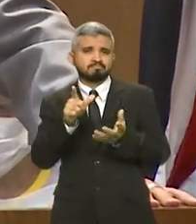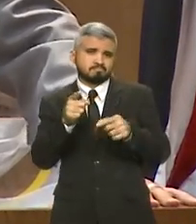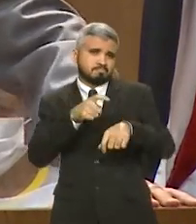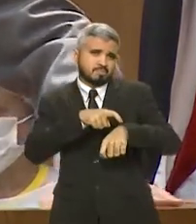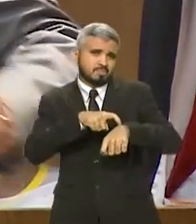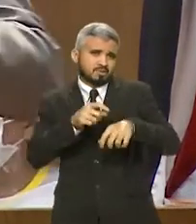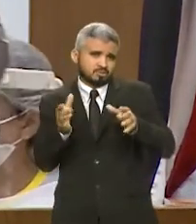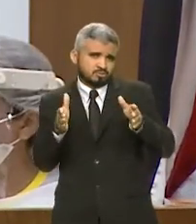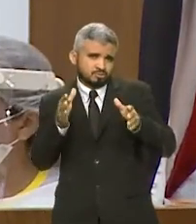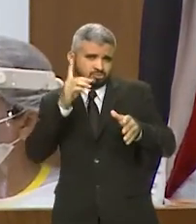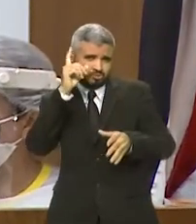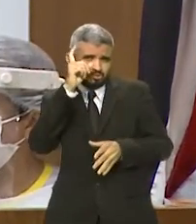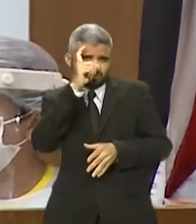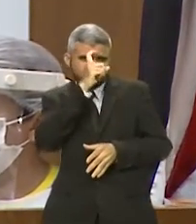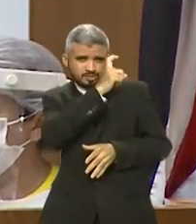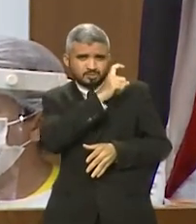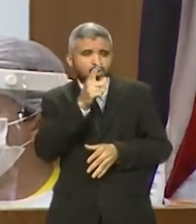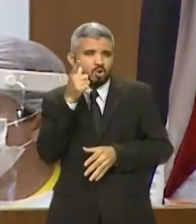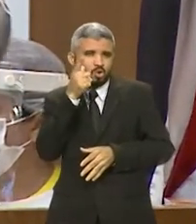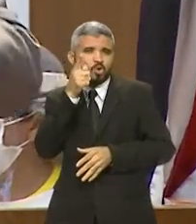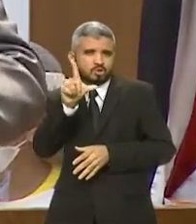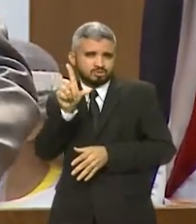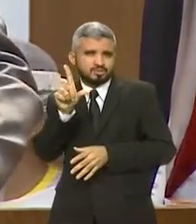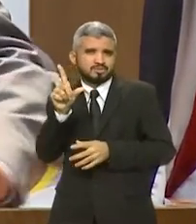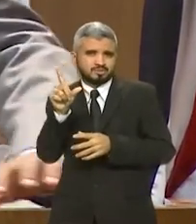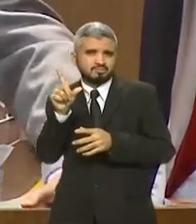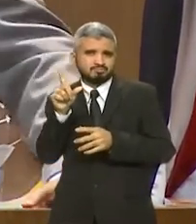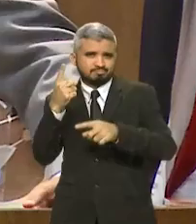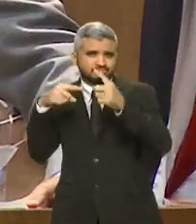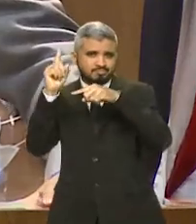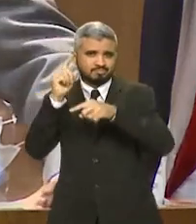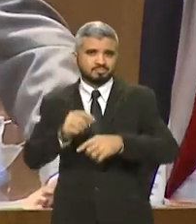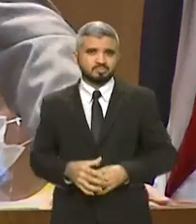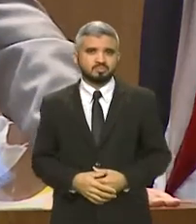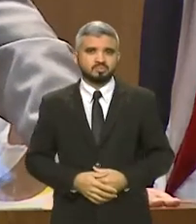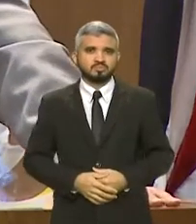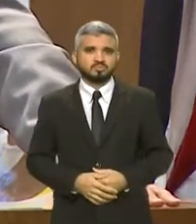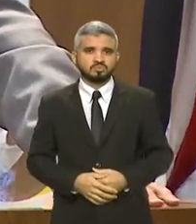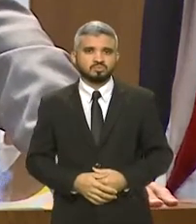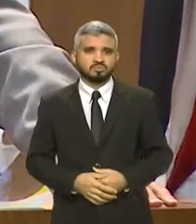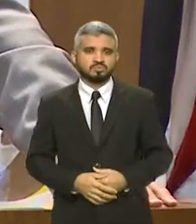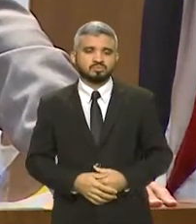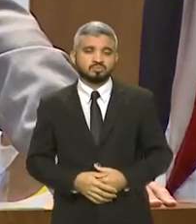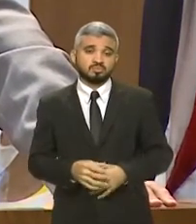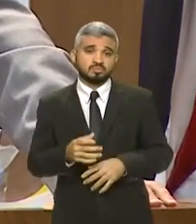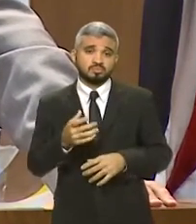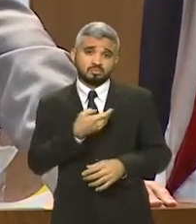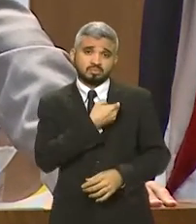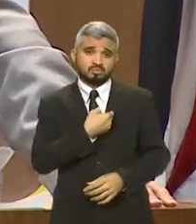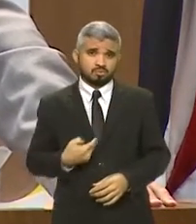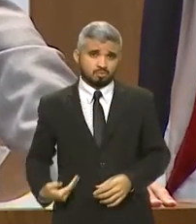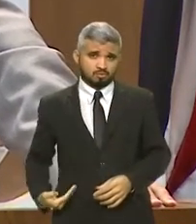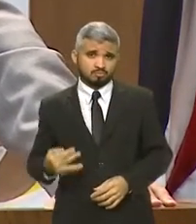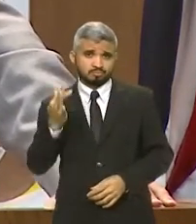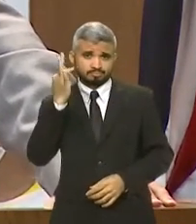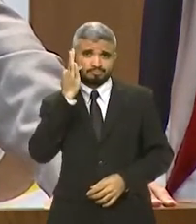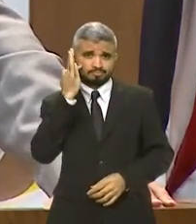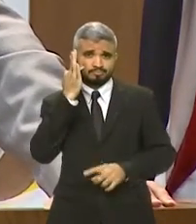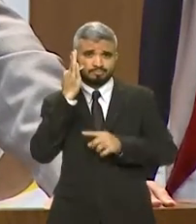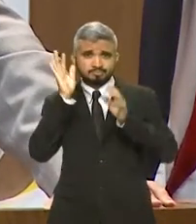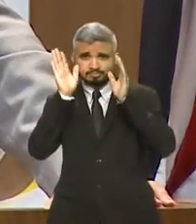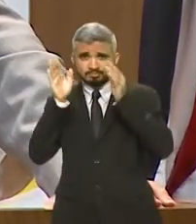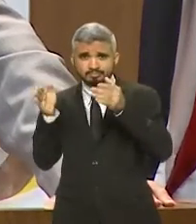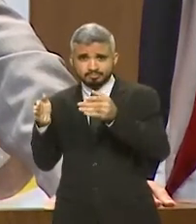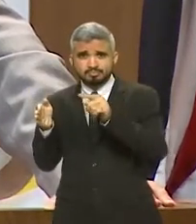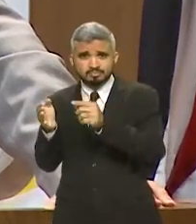Eu venho destacar essa ação porque o governo priorizou a ampliação dos